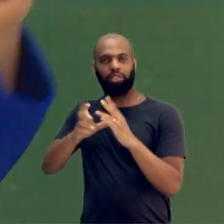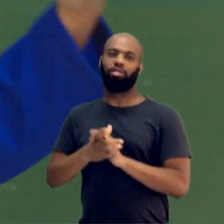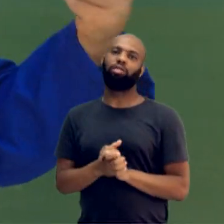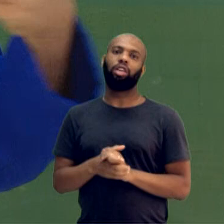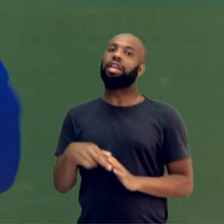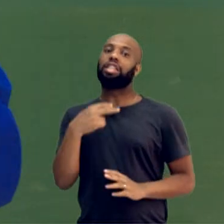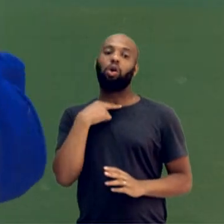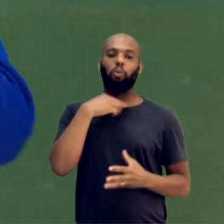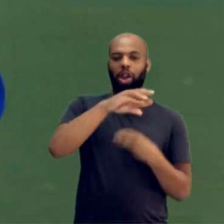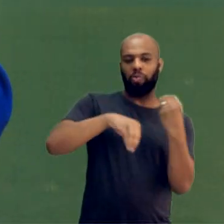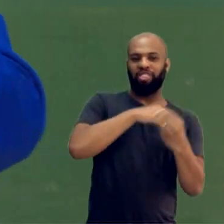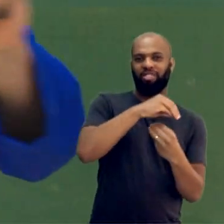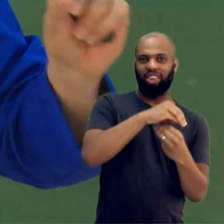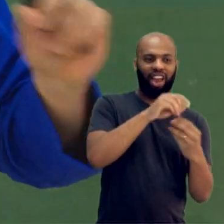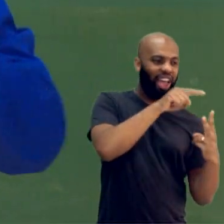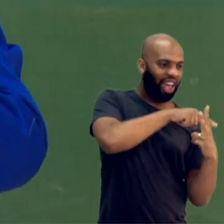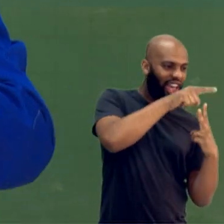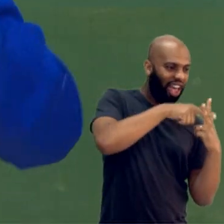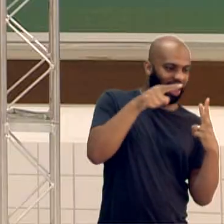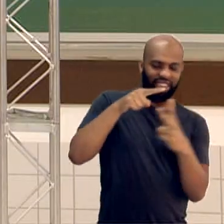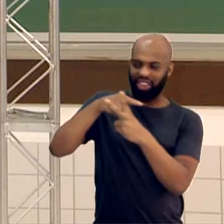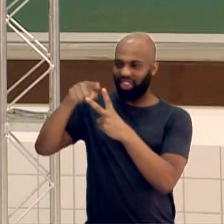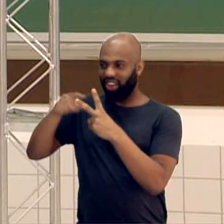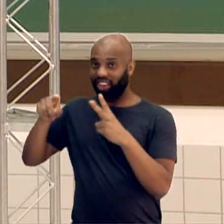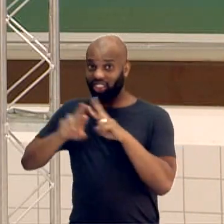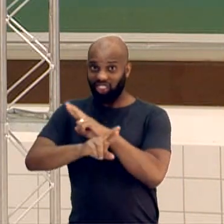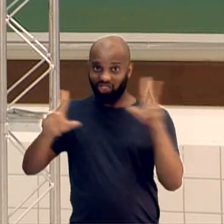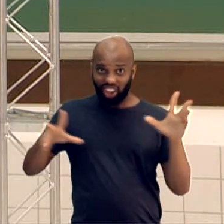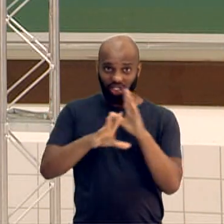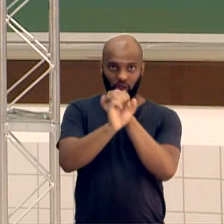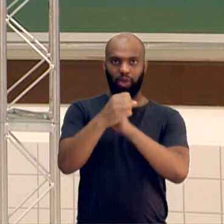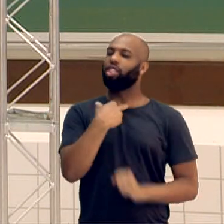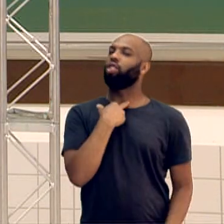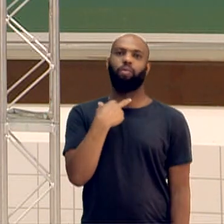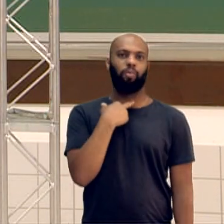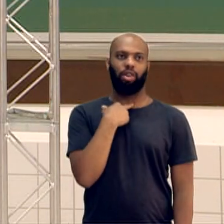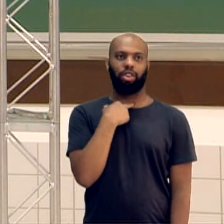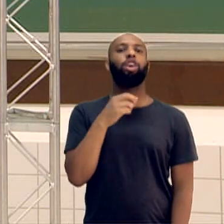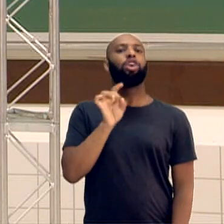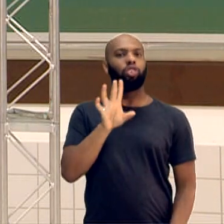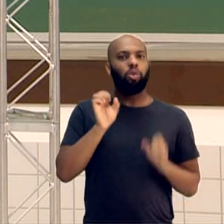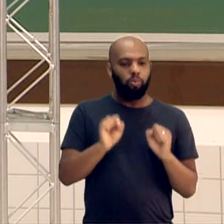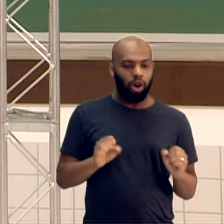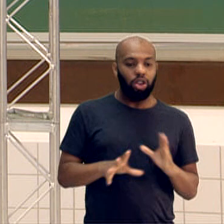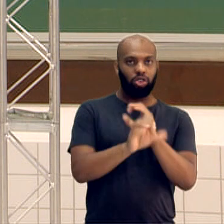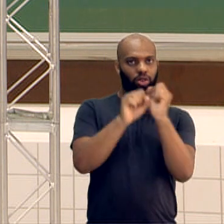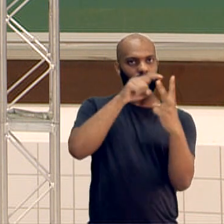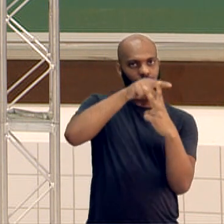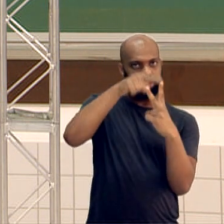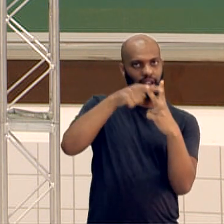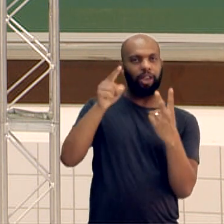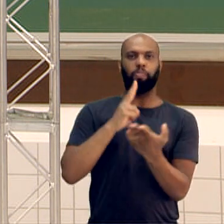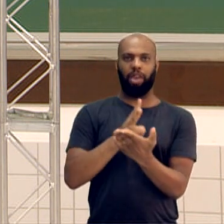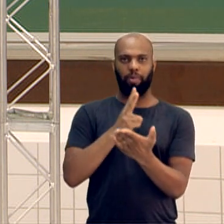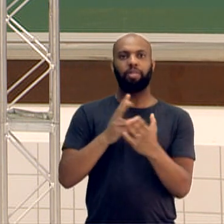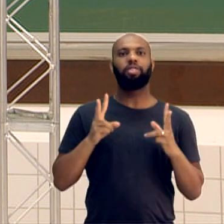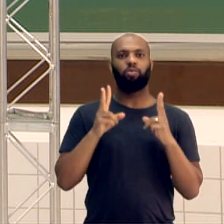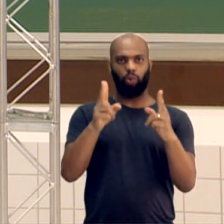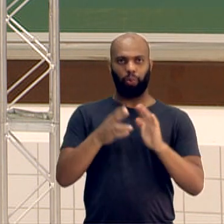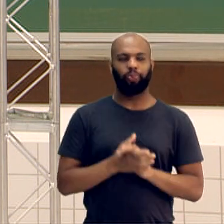5. Não pode misturar de jeito nenhum, ok? Então vamos lá. Nós temos aqui, ó, na raiz de 2 eu